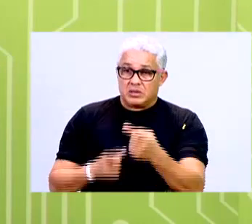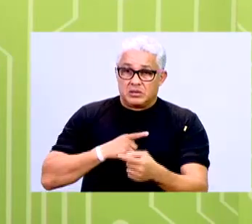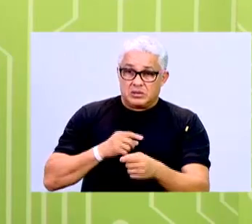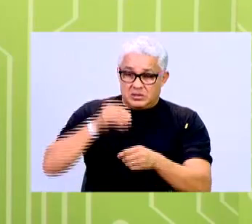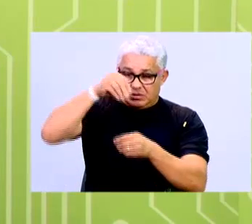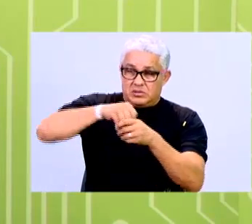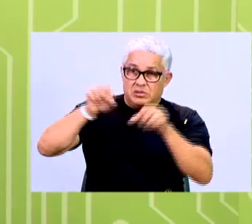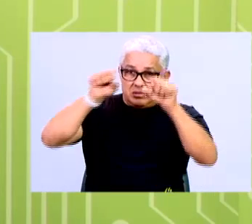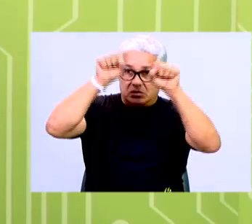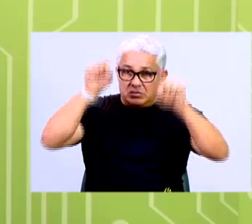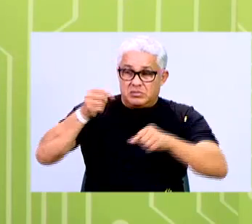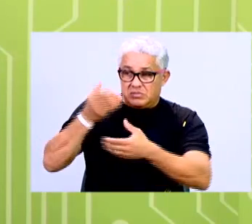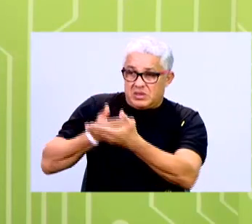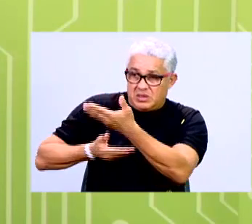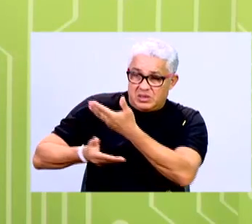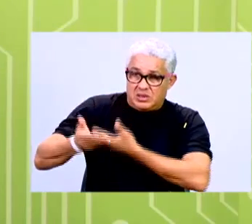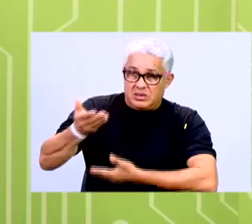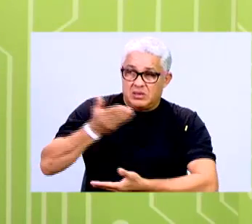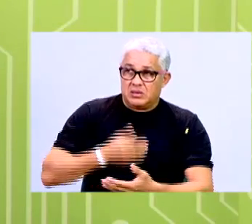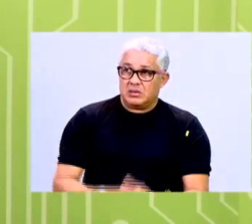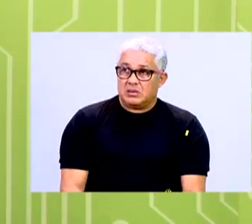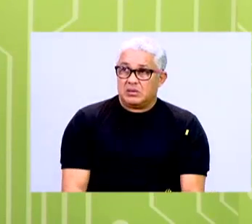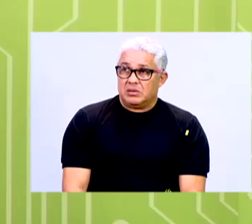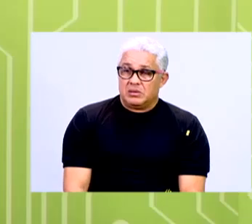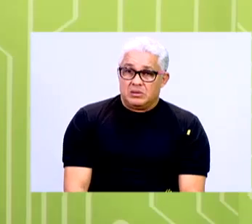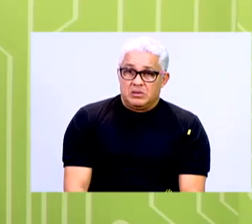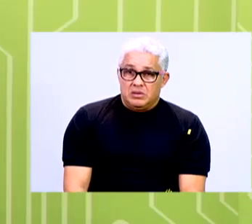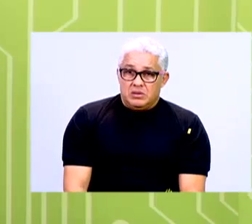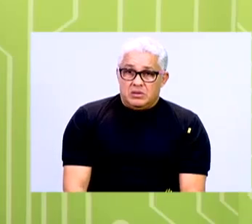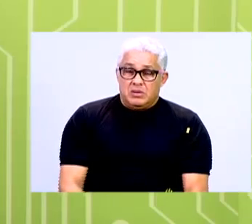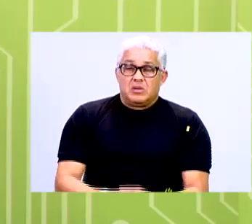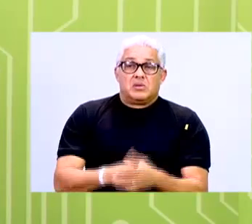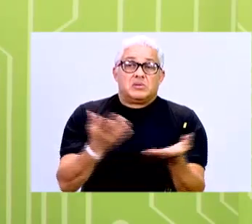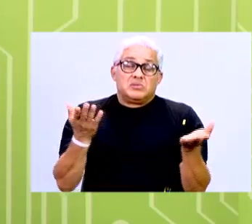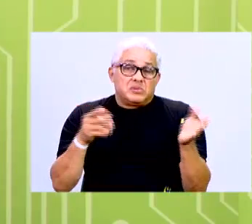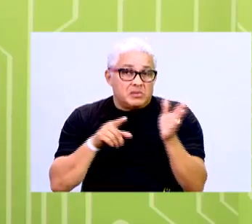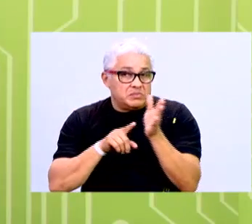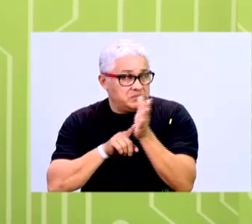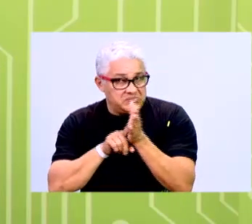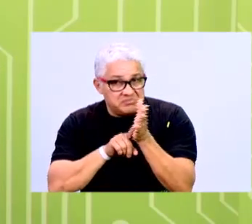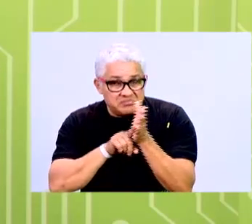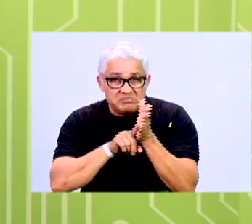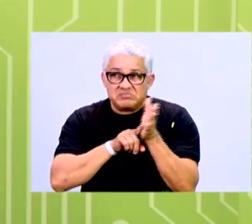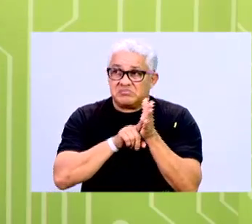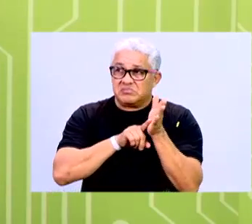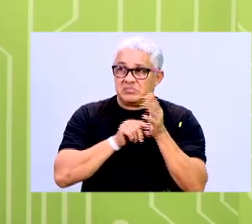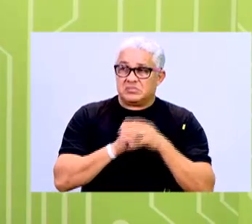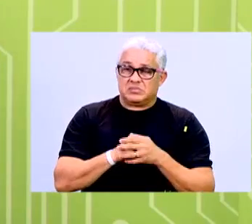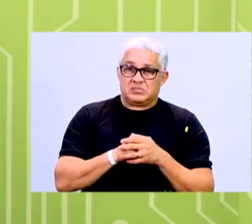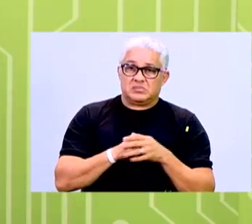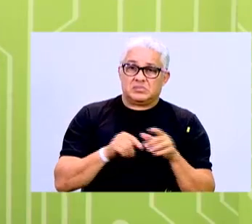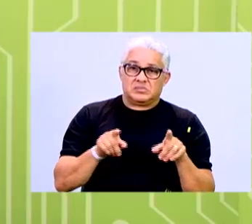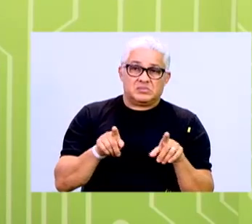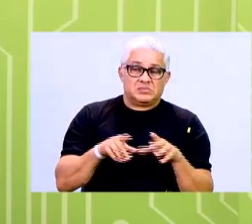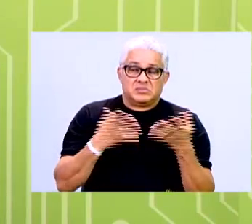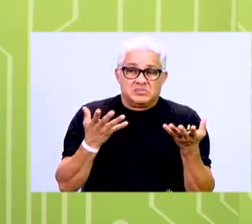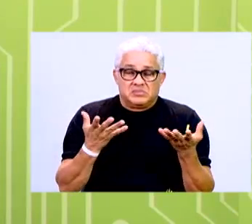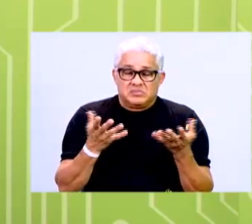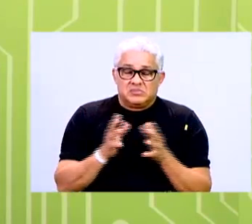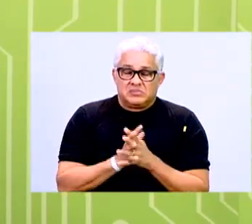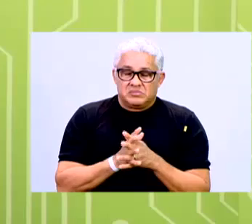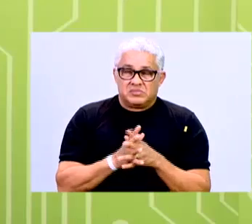com o sistema muito, vamos dizer, uma consulta, uma operação que